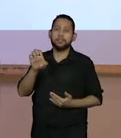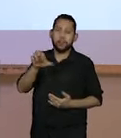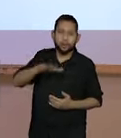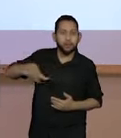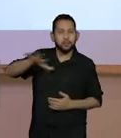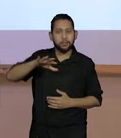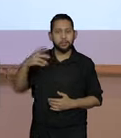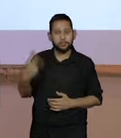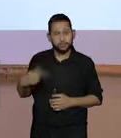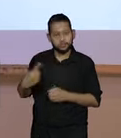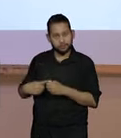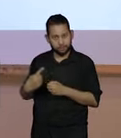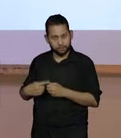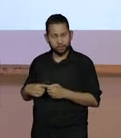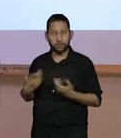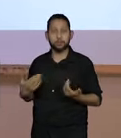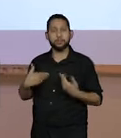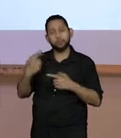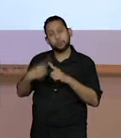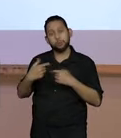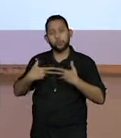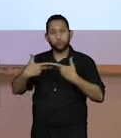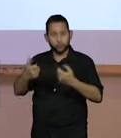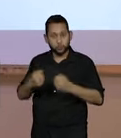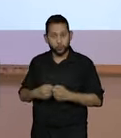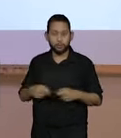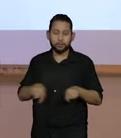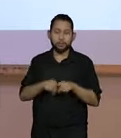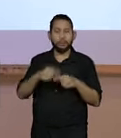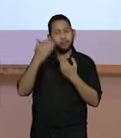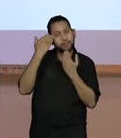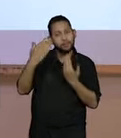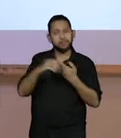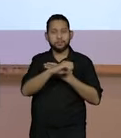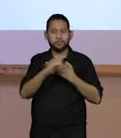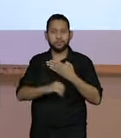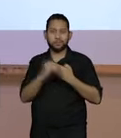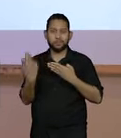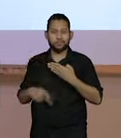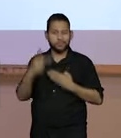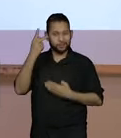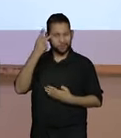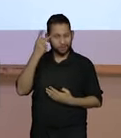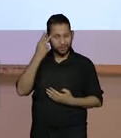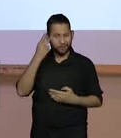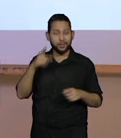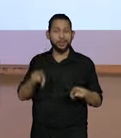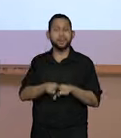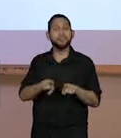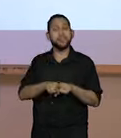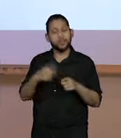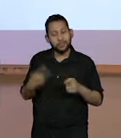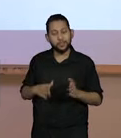José Bonifácio pelo convite, ao Centro de Mídia São Paulo, também à Escola Pedro